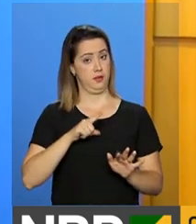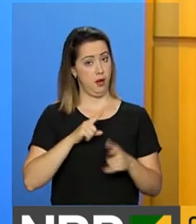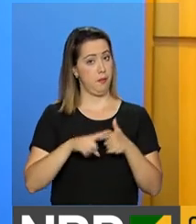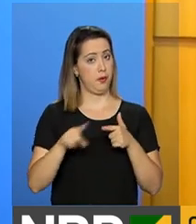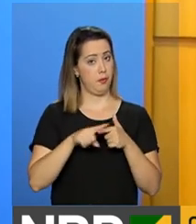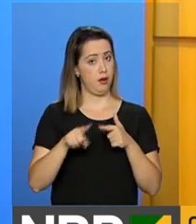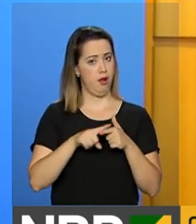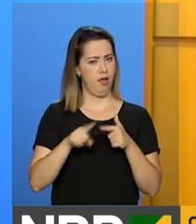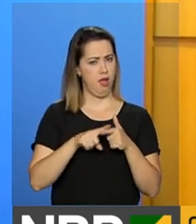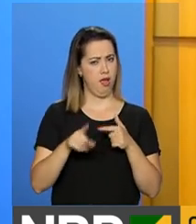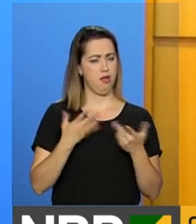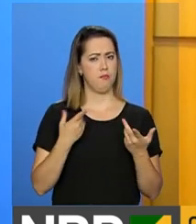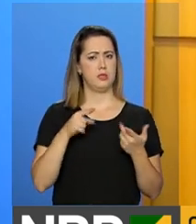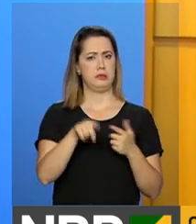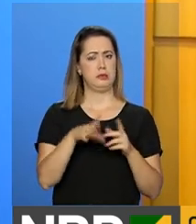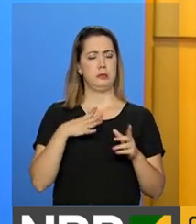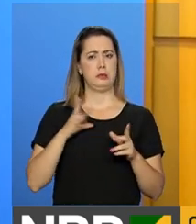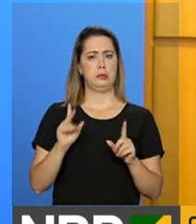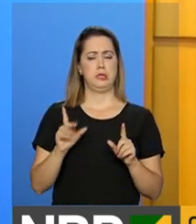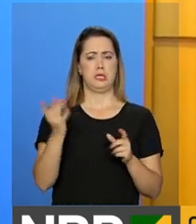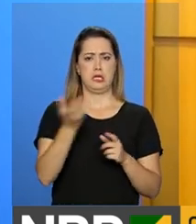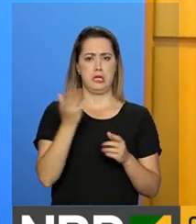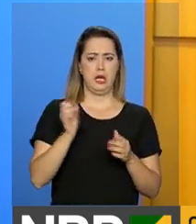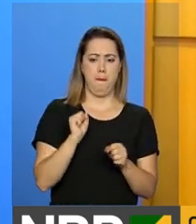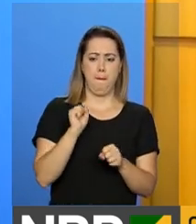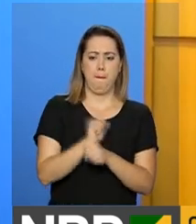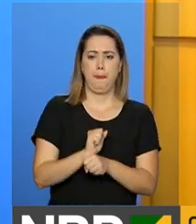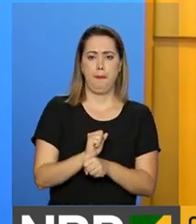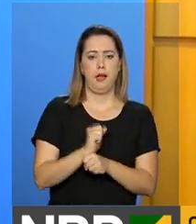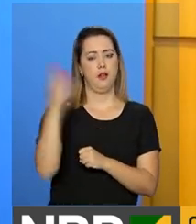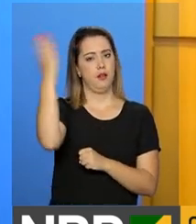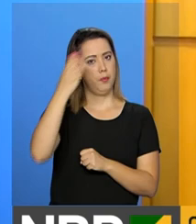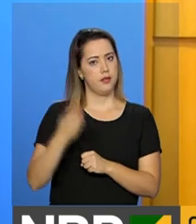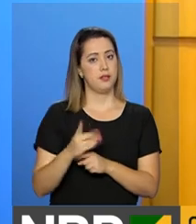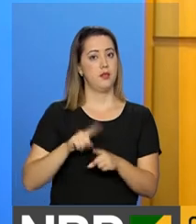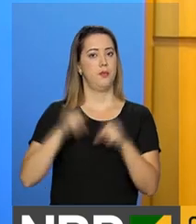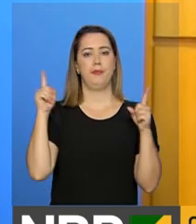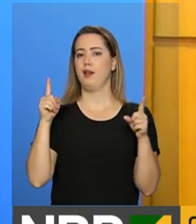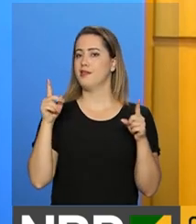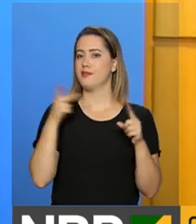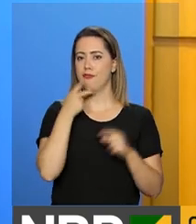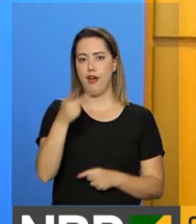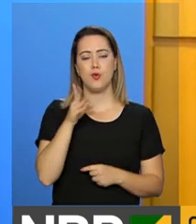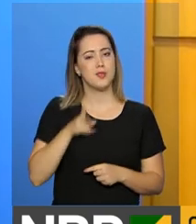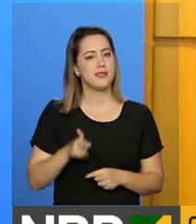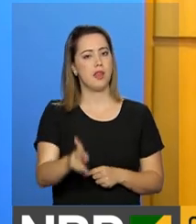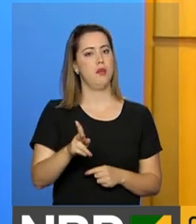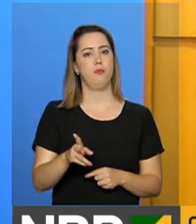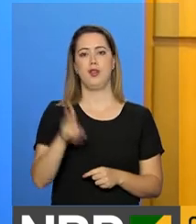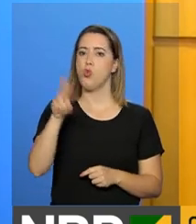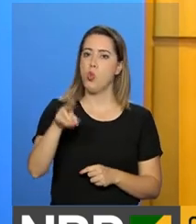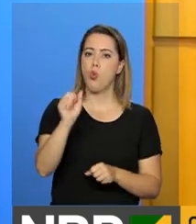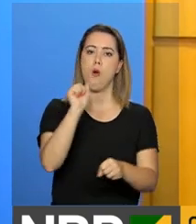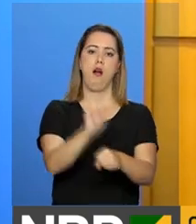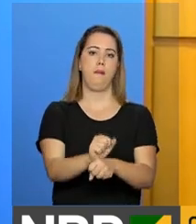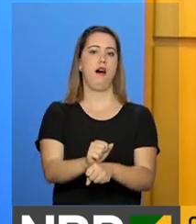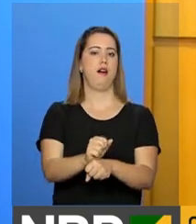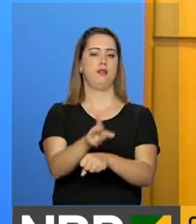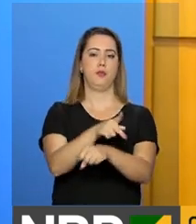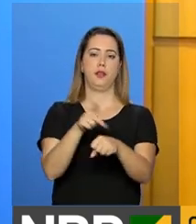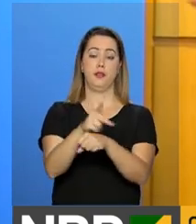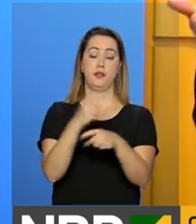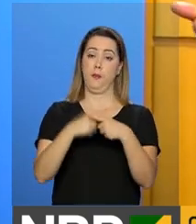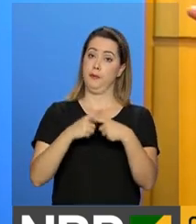produzida artificialmente, que pretende paralisar o país, mas digo eu sempre, não paralisa o país. Não paralisa, primeiro, porque o governo não